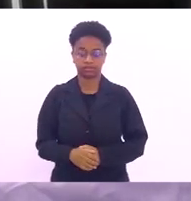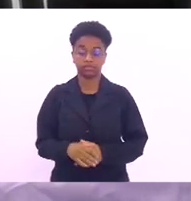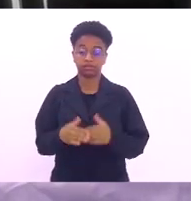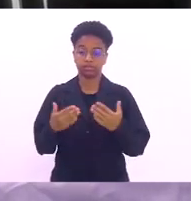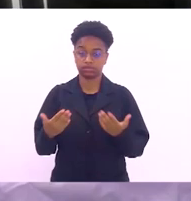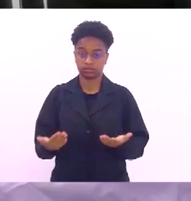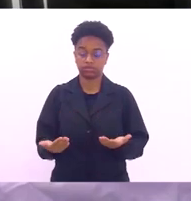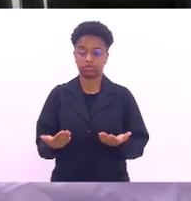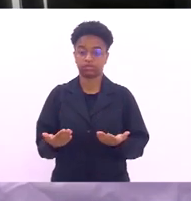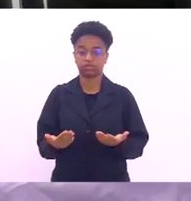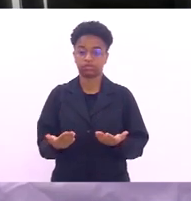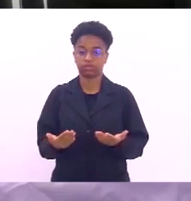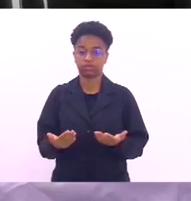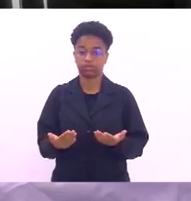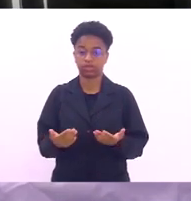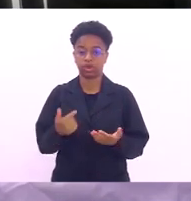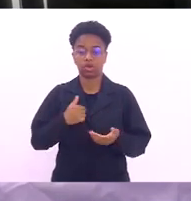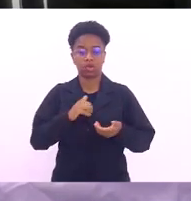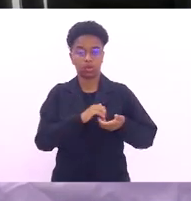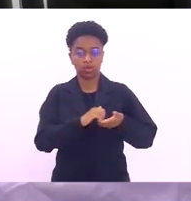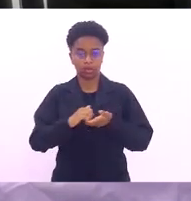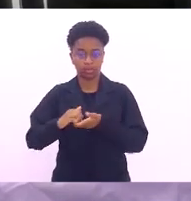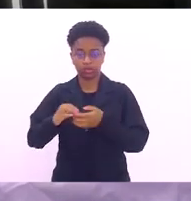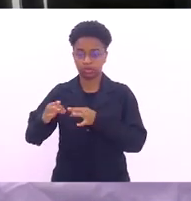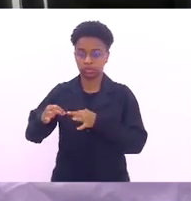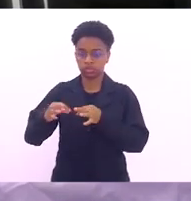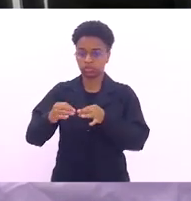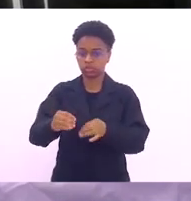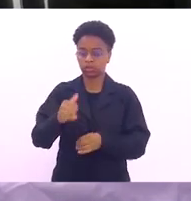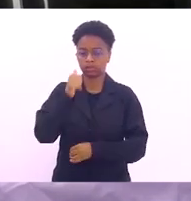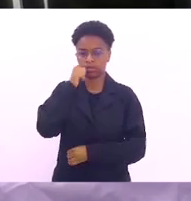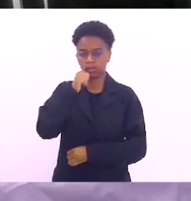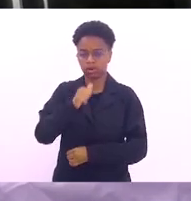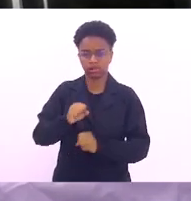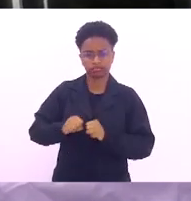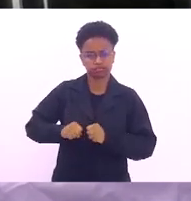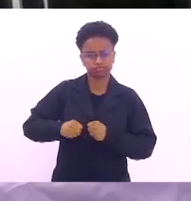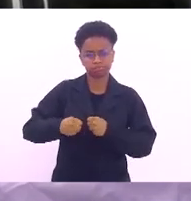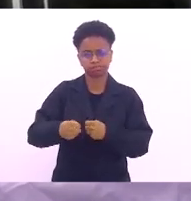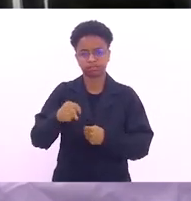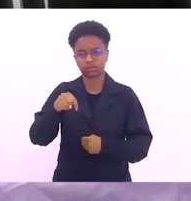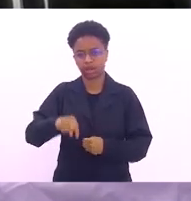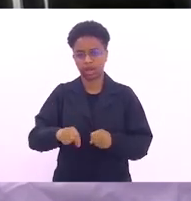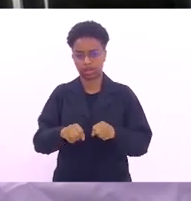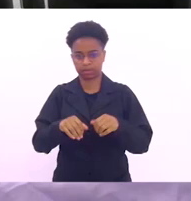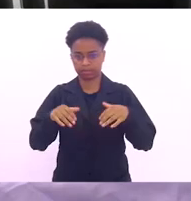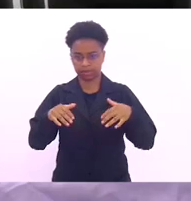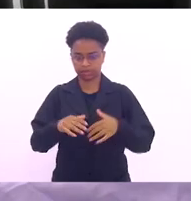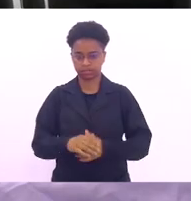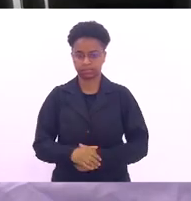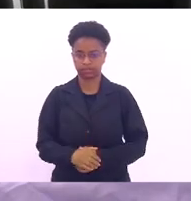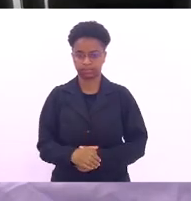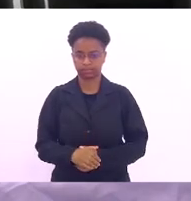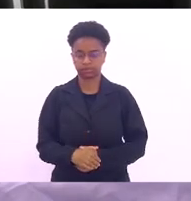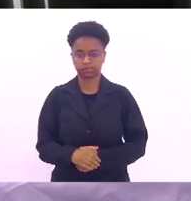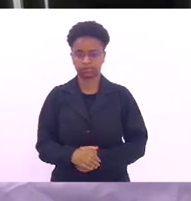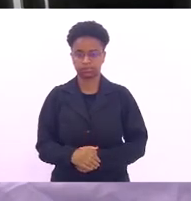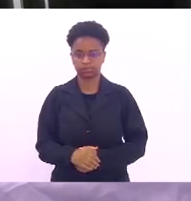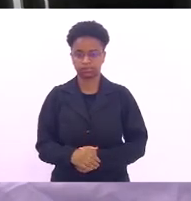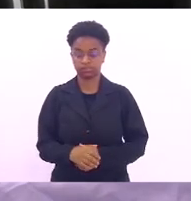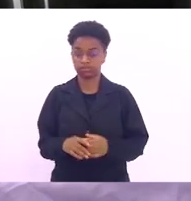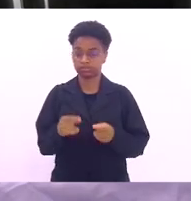cumprimento a todas as mulheres guerreiras aqui nesse plenário eu acho que nós apesar